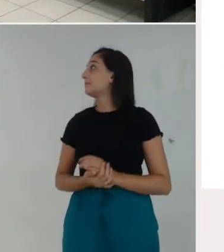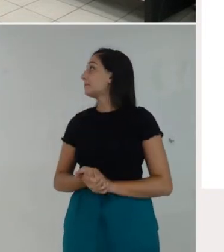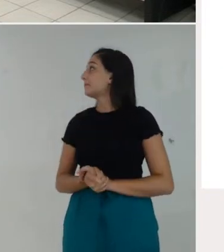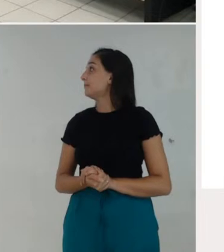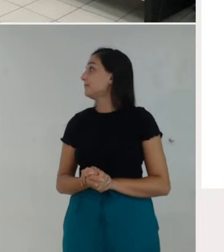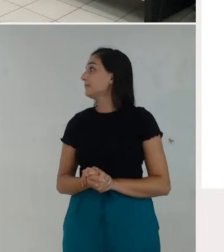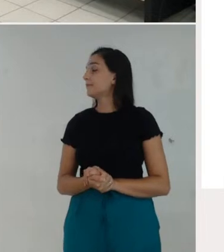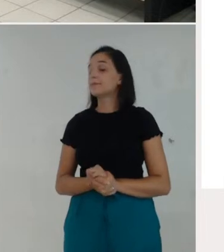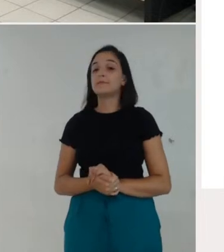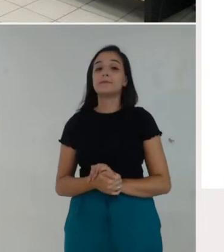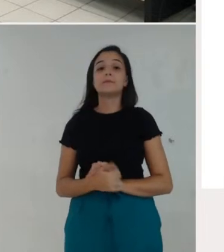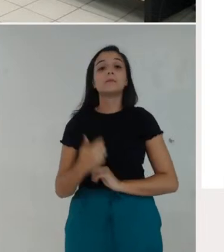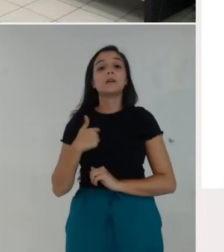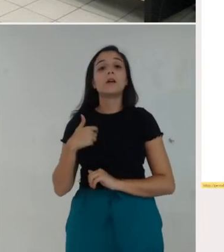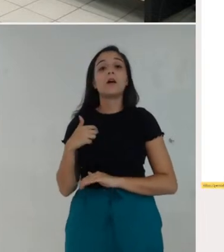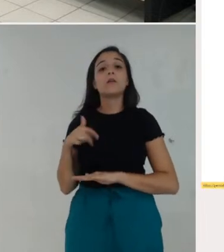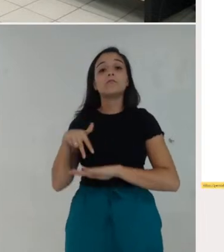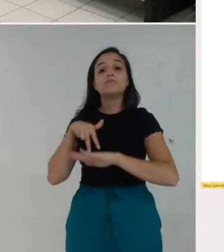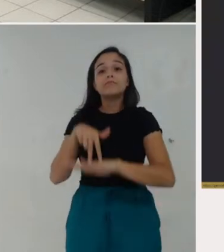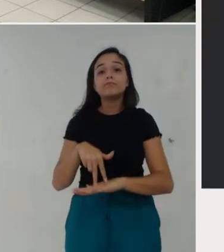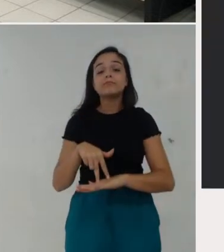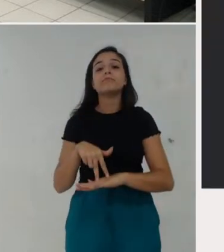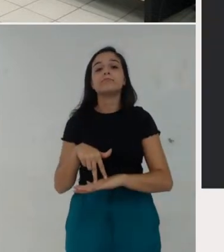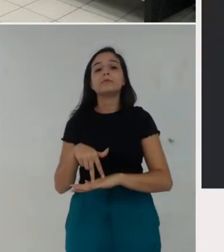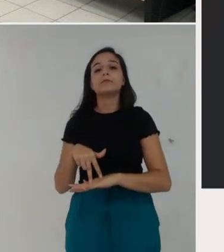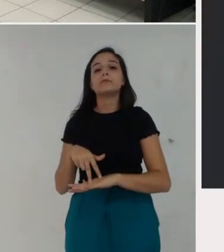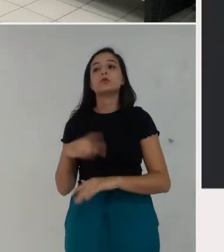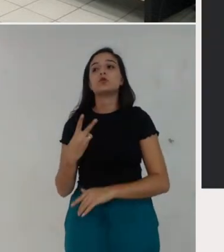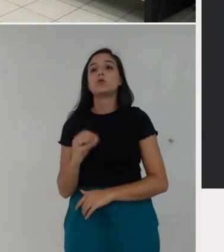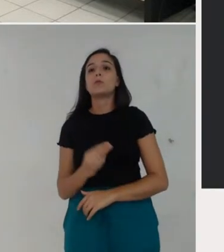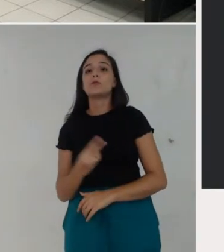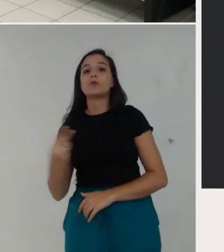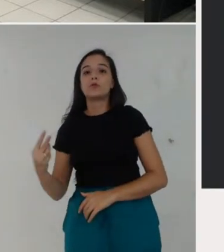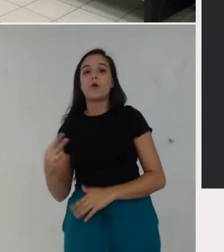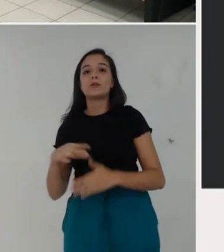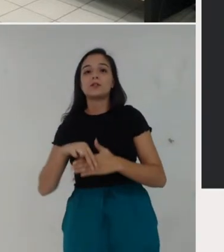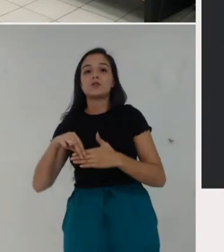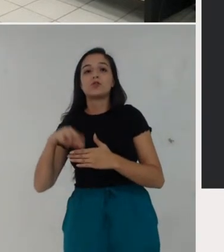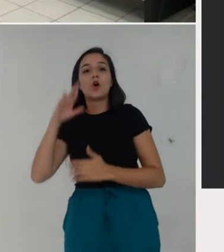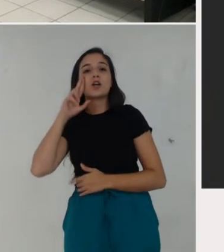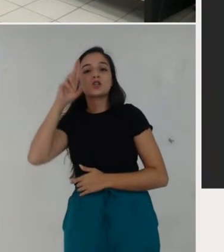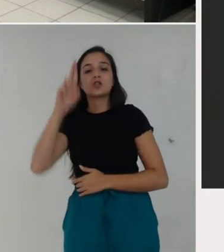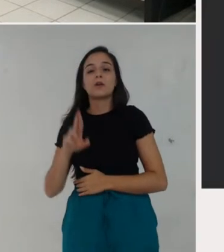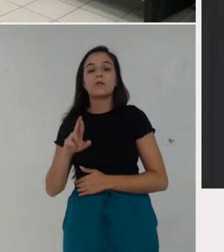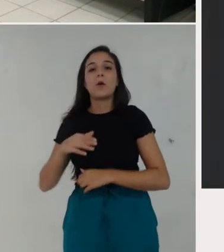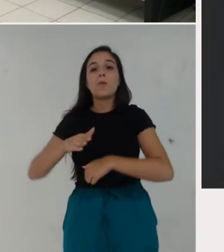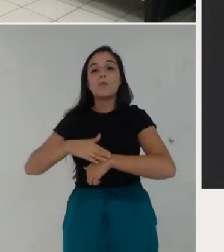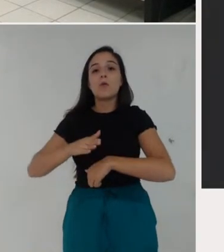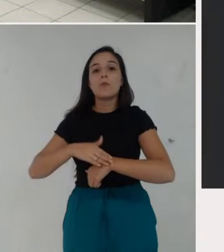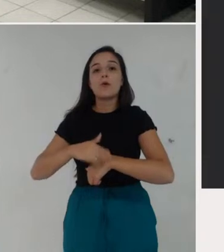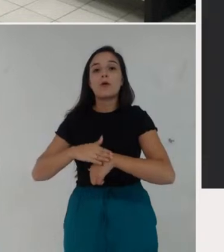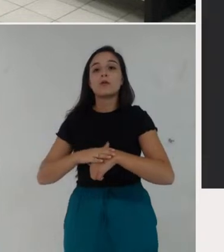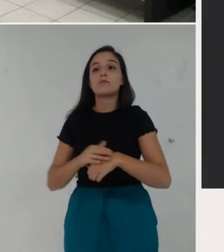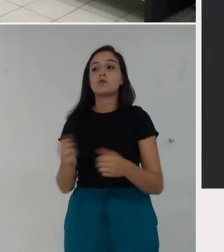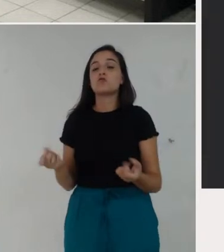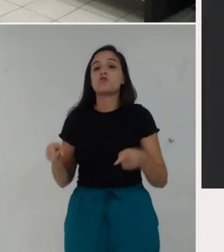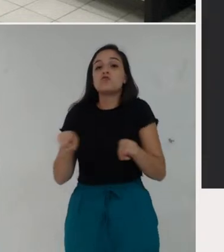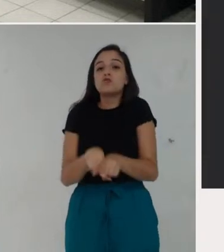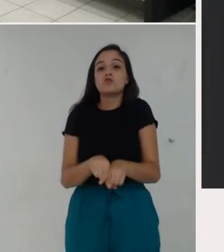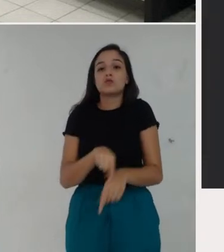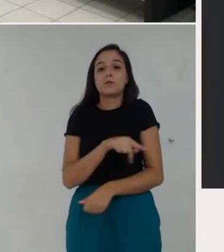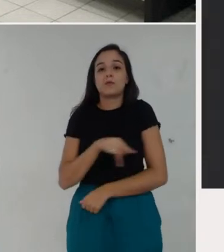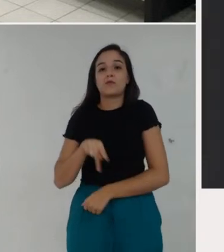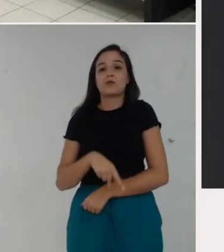Bem, eu assumi então a revista como editora-chefe em 2002, exatamente no momento em que eu me torno professora aqui da